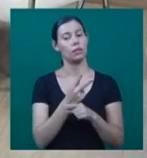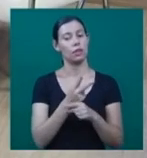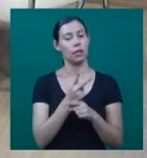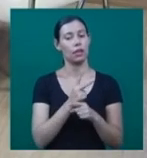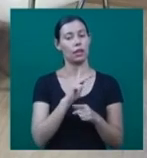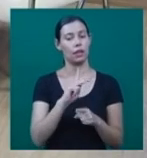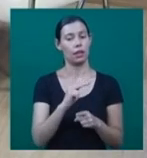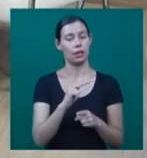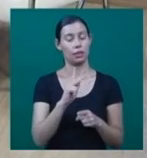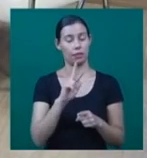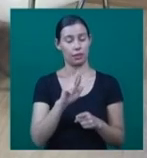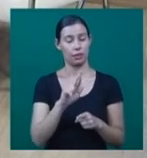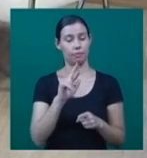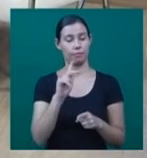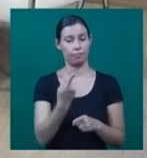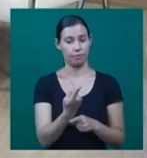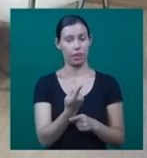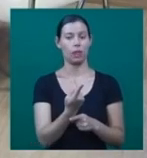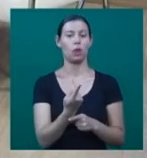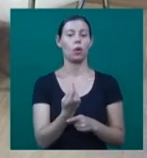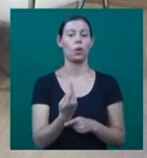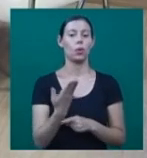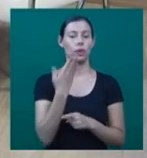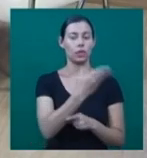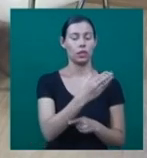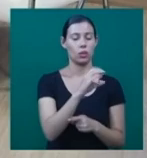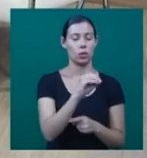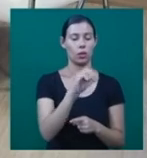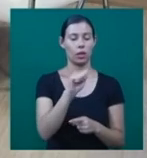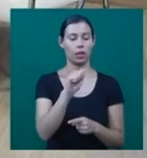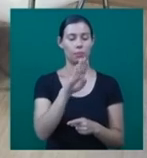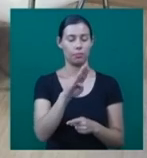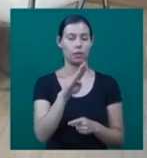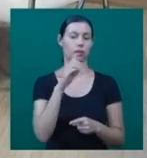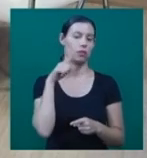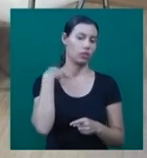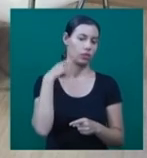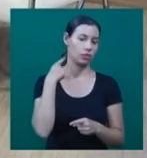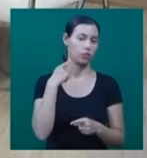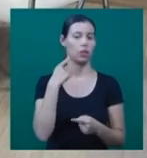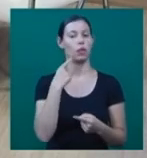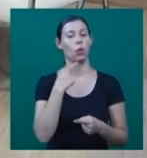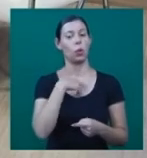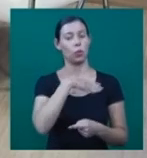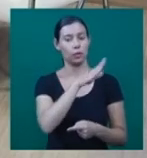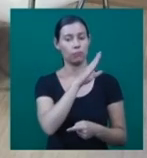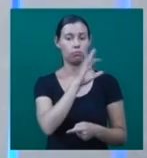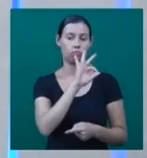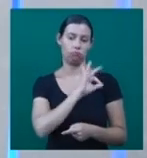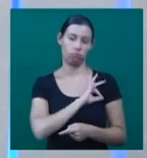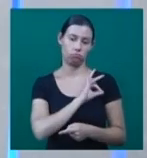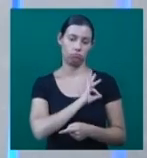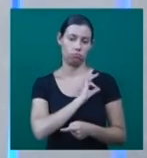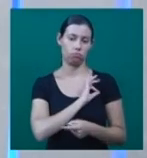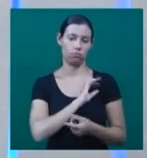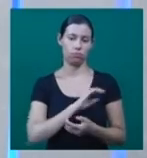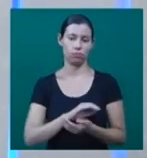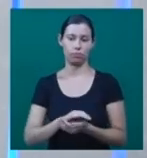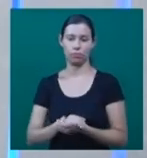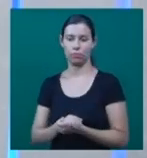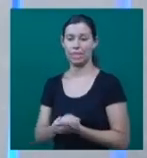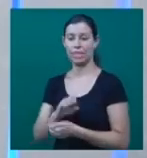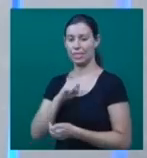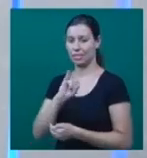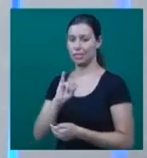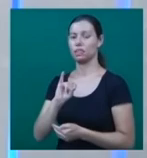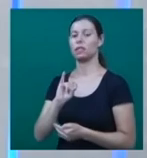buscar já os seus direitos junto à própria OAB ou talvez fazer um boletim de ocorrência? O que seria mais indicado? Numa situação que tipifica o